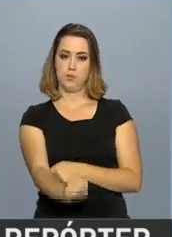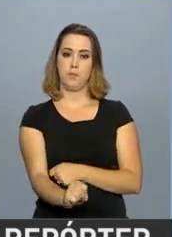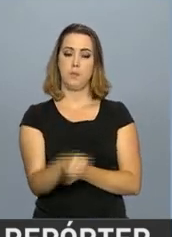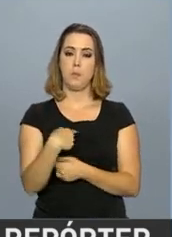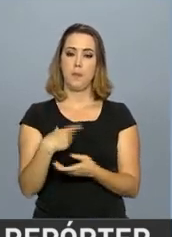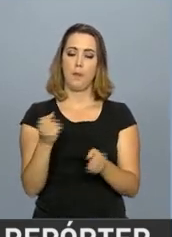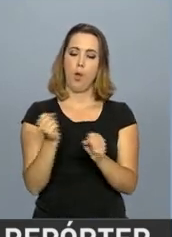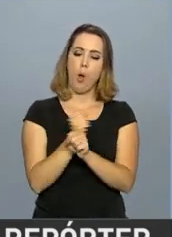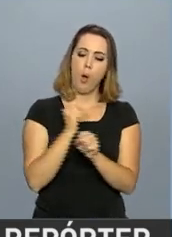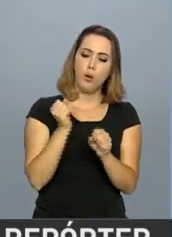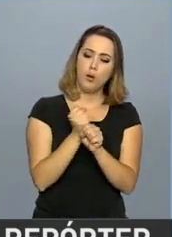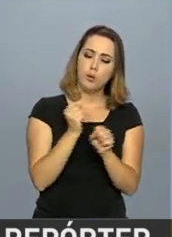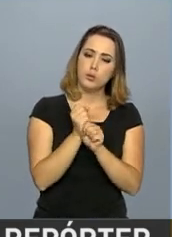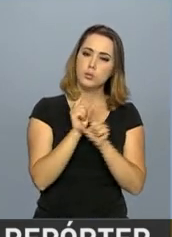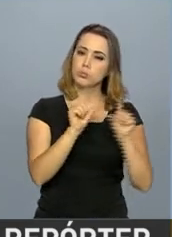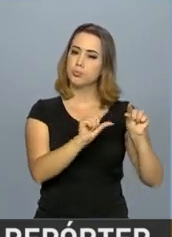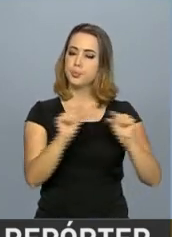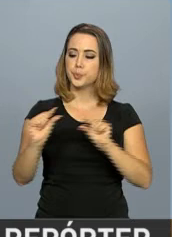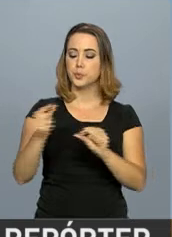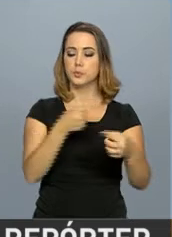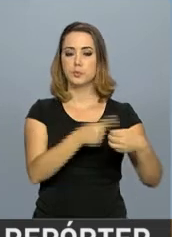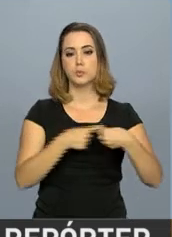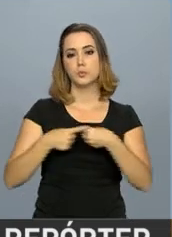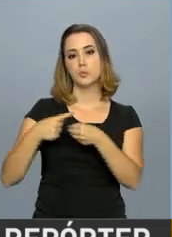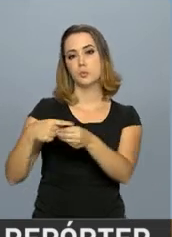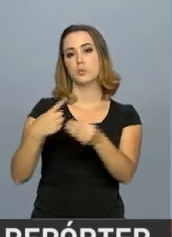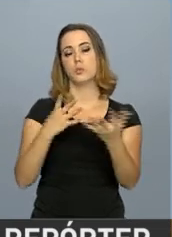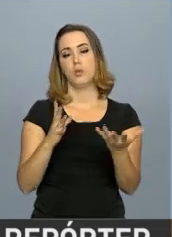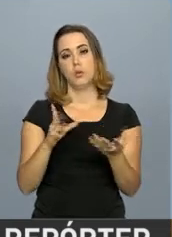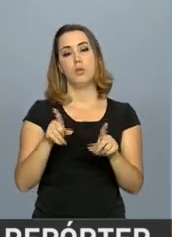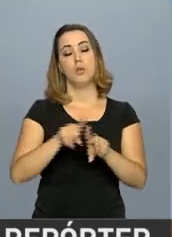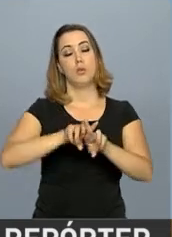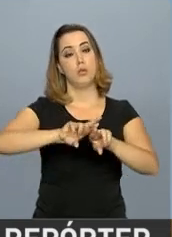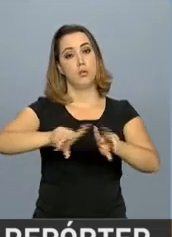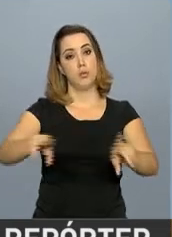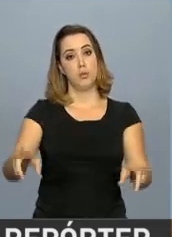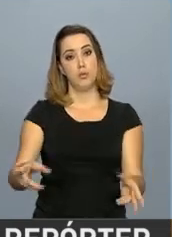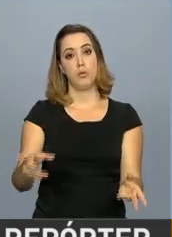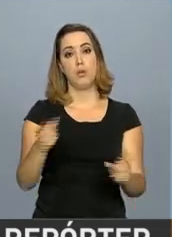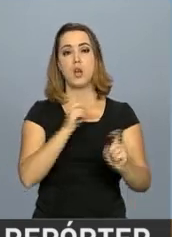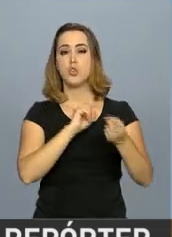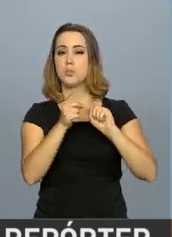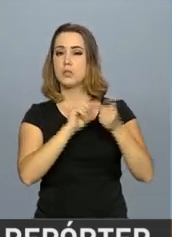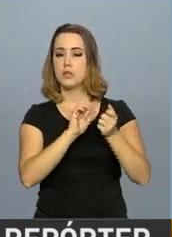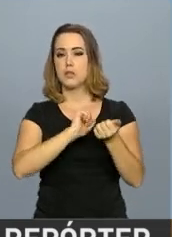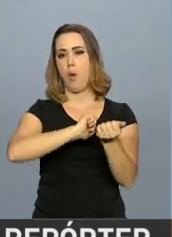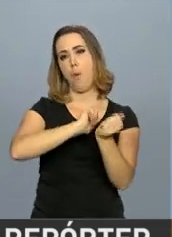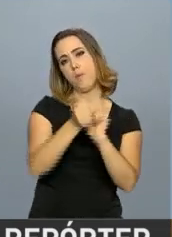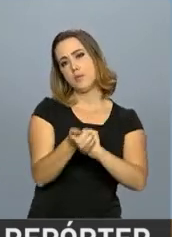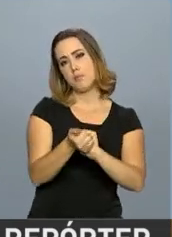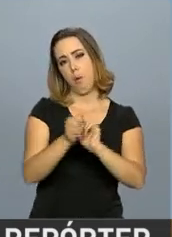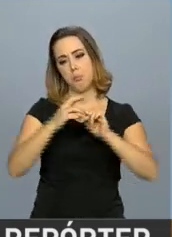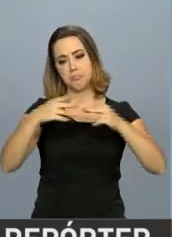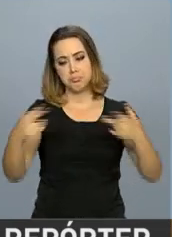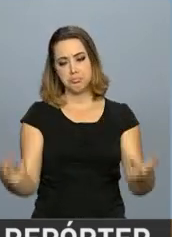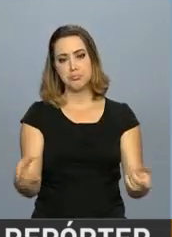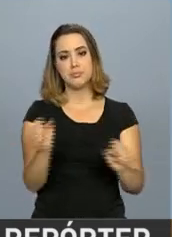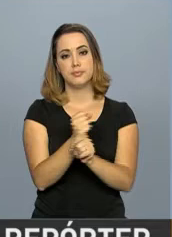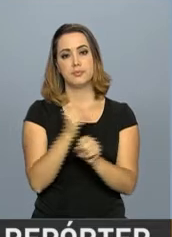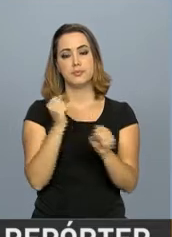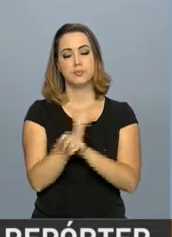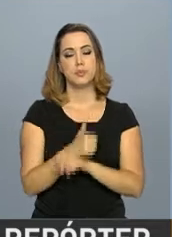são obras em pequenos municípios de saneamento básico centro de iniciação ao esporte são obras que vão também gerar